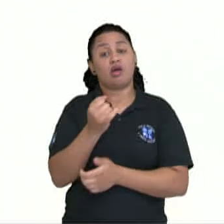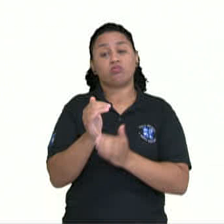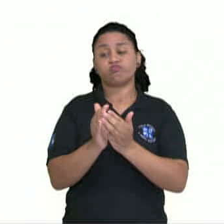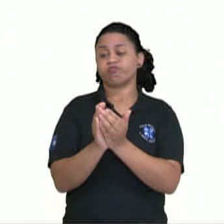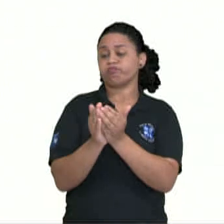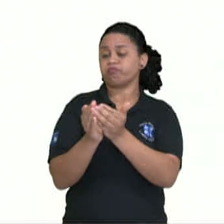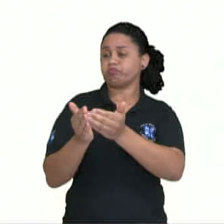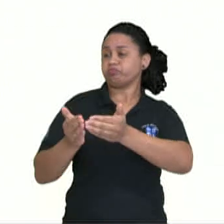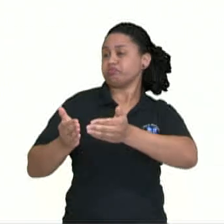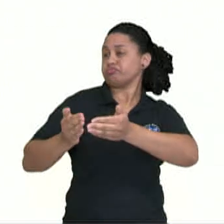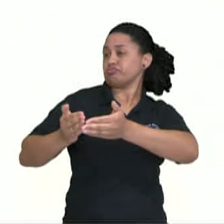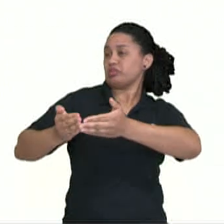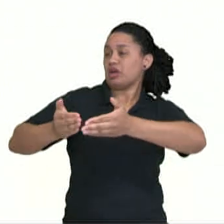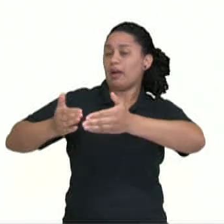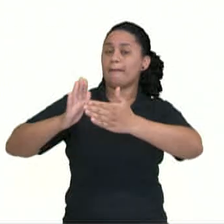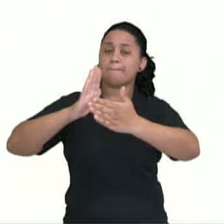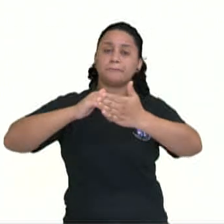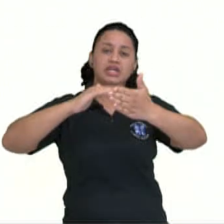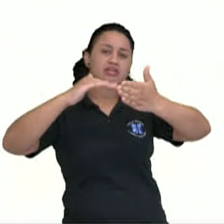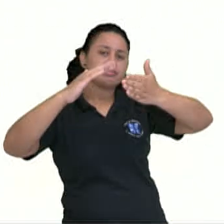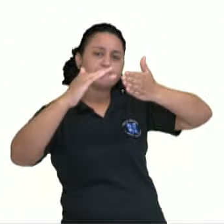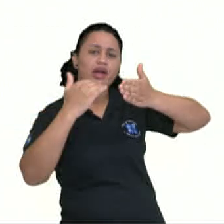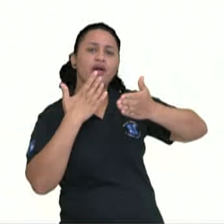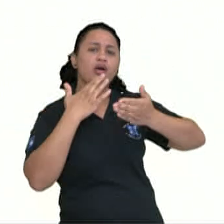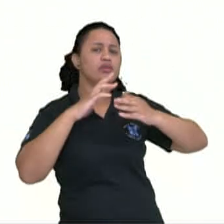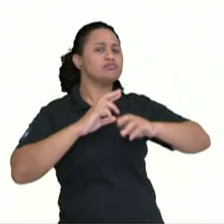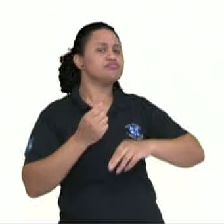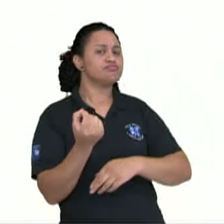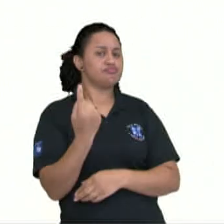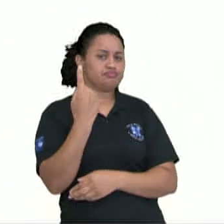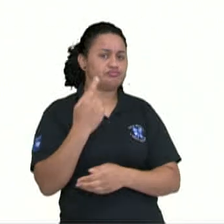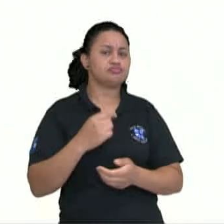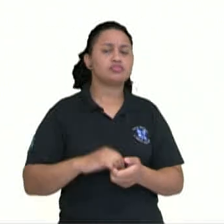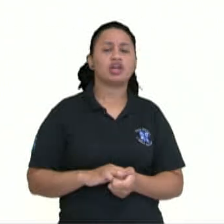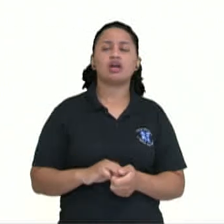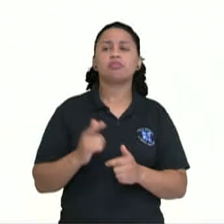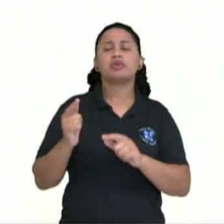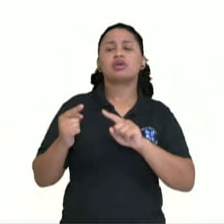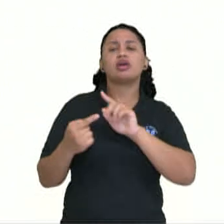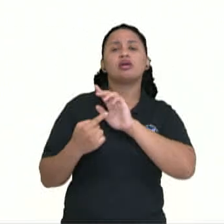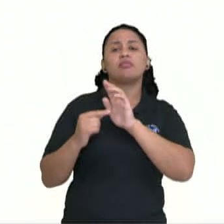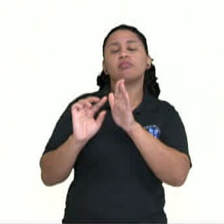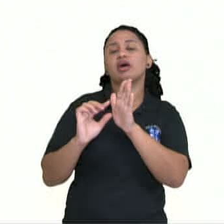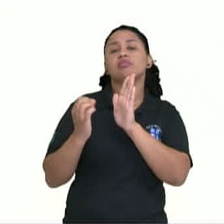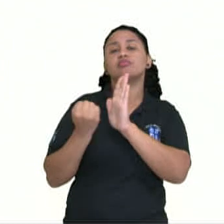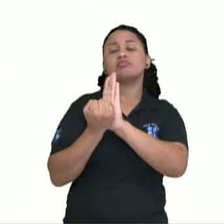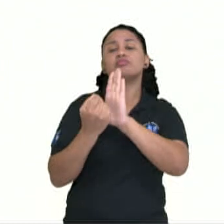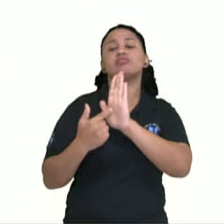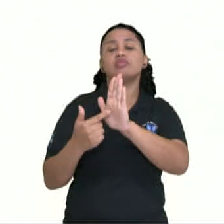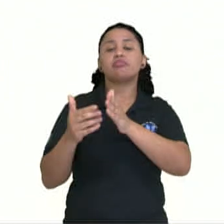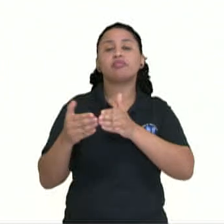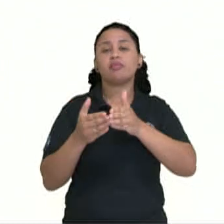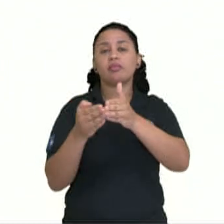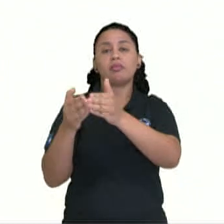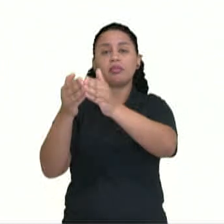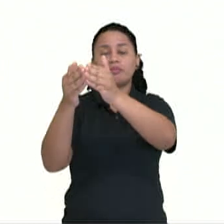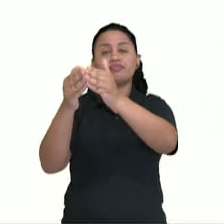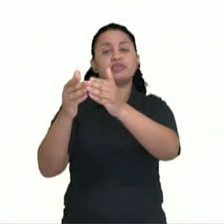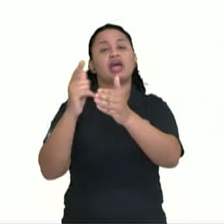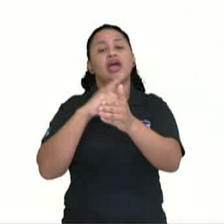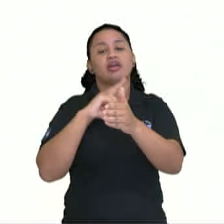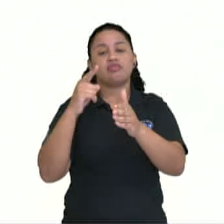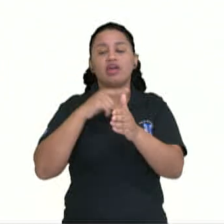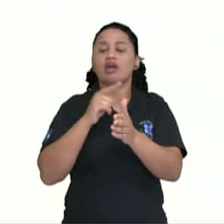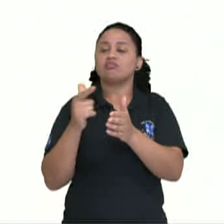e pintados de estranhas cores, para a aventura das travessias marítimas. Aqui vinham encher os